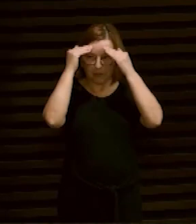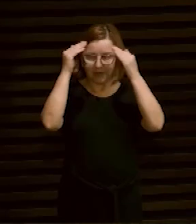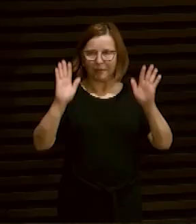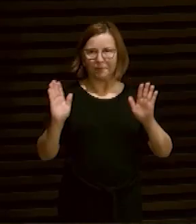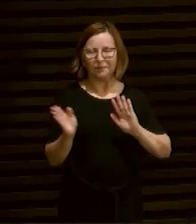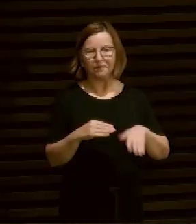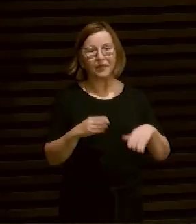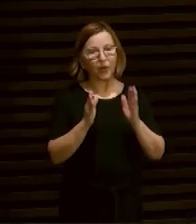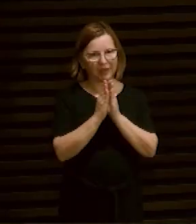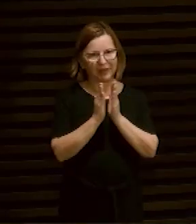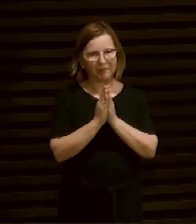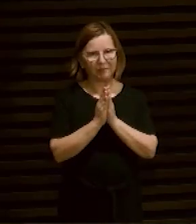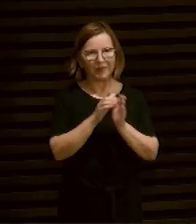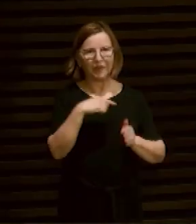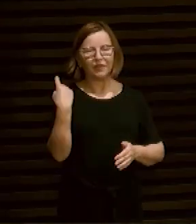Celestial,